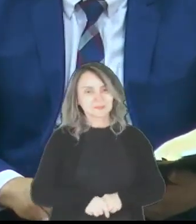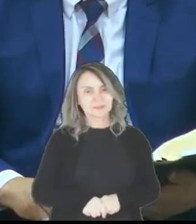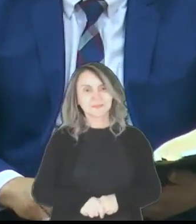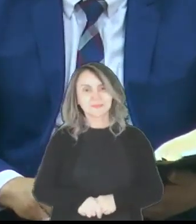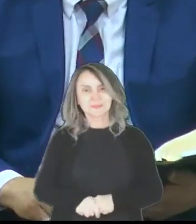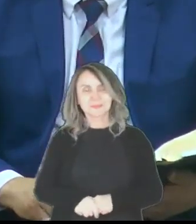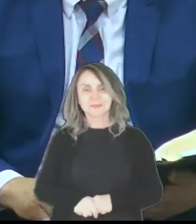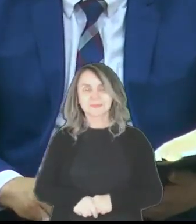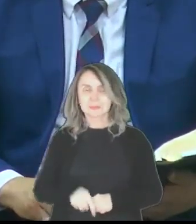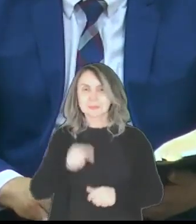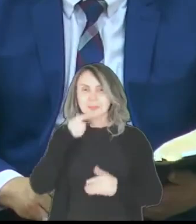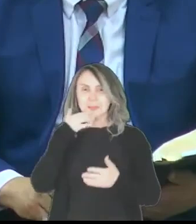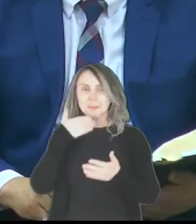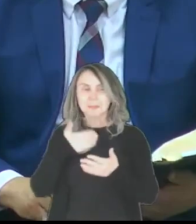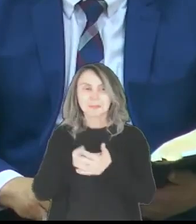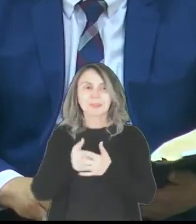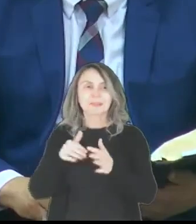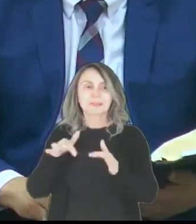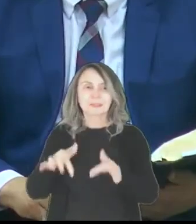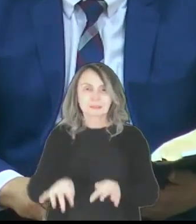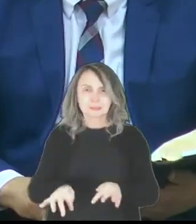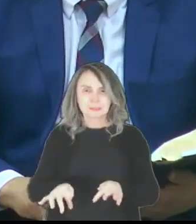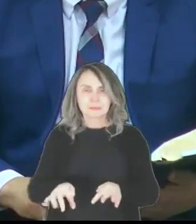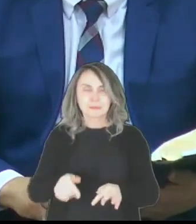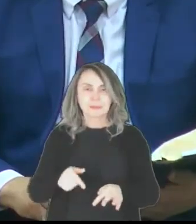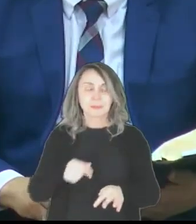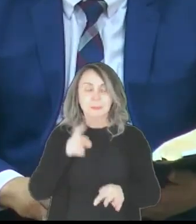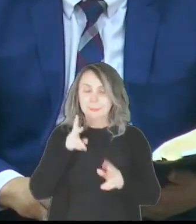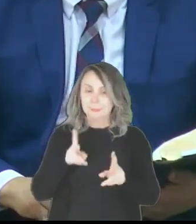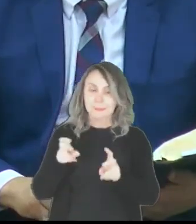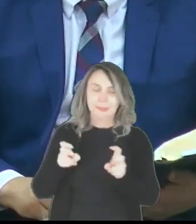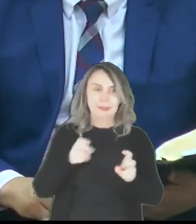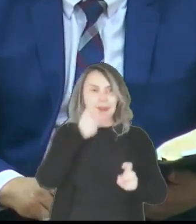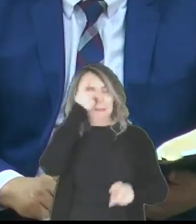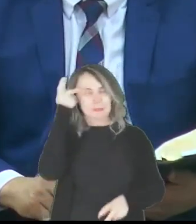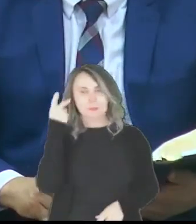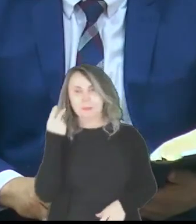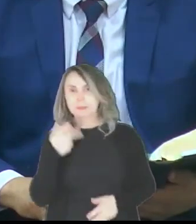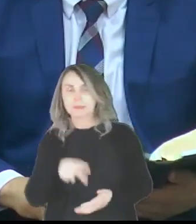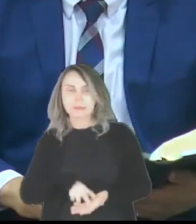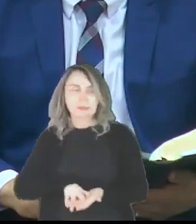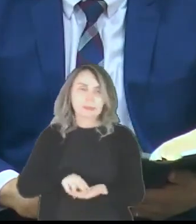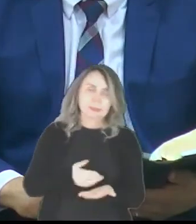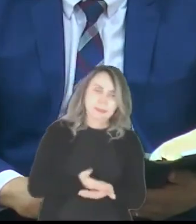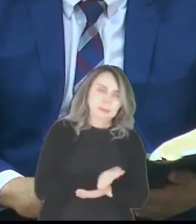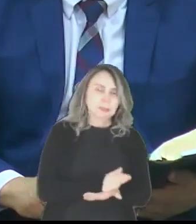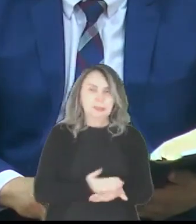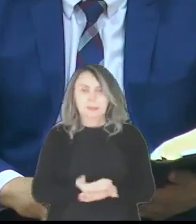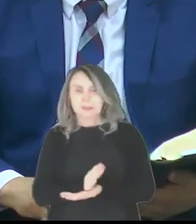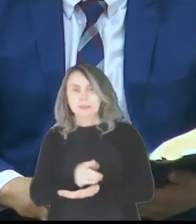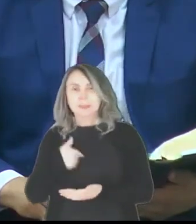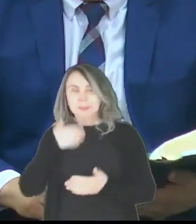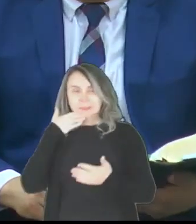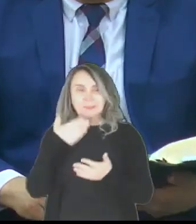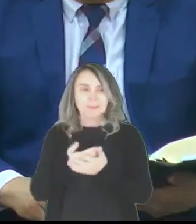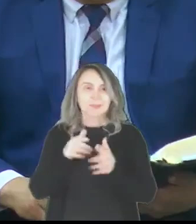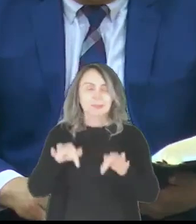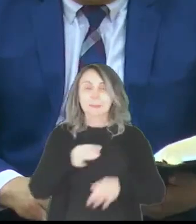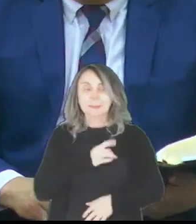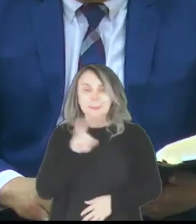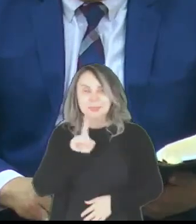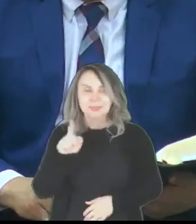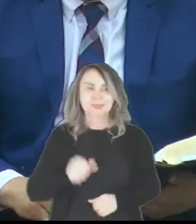Mas para encerrar, que eu já estou vendo gente se mexendo, louvado seja Deus, aleluia. Para encerrar, mas eu vou encerrar, tenha medo não.